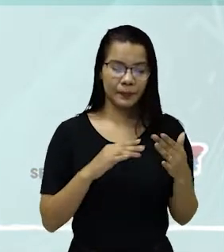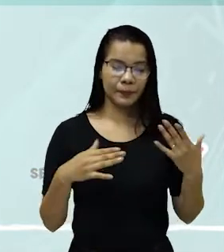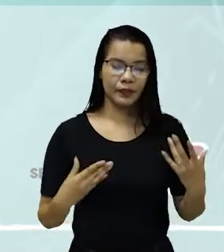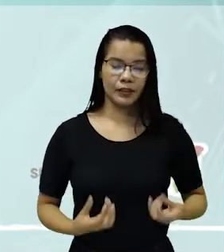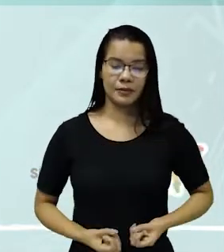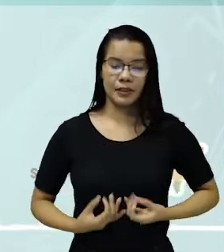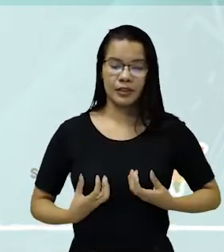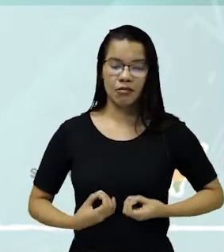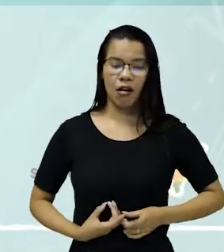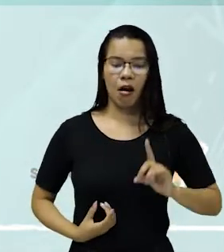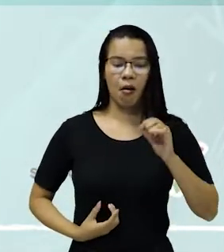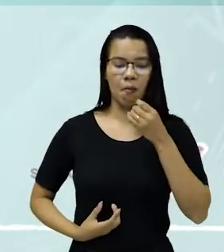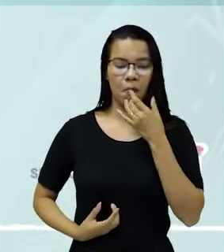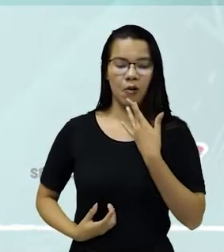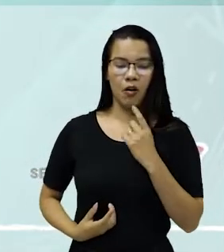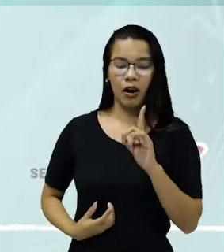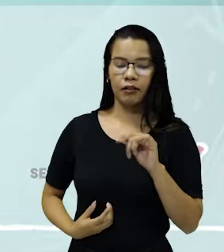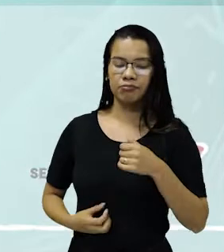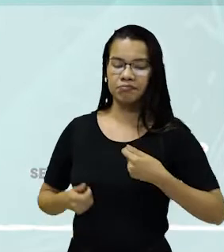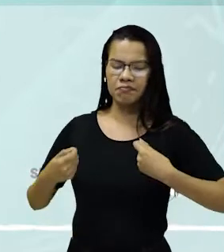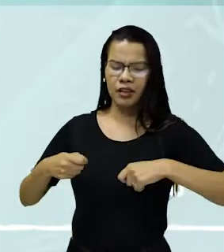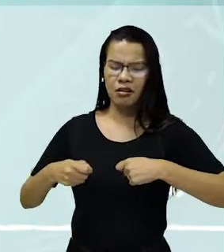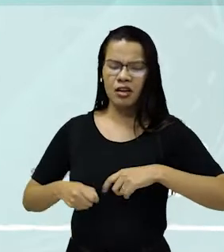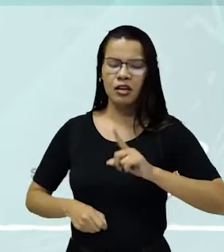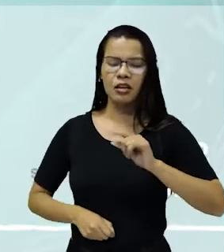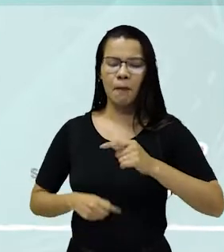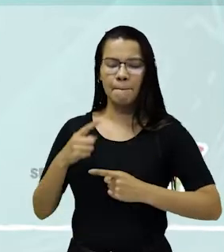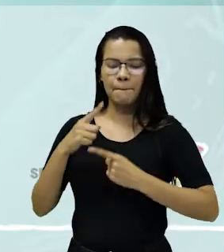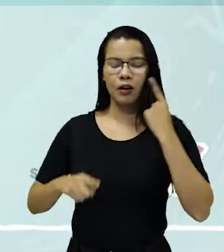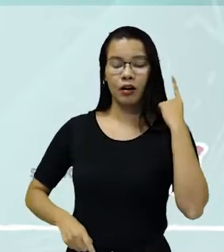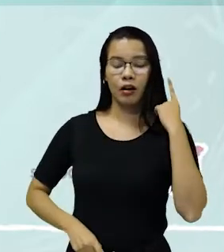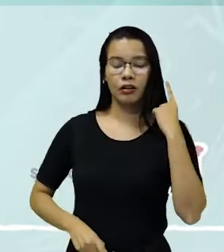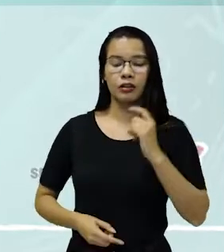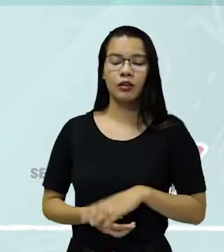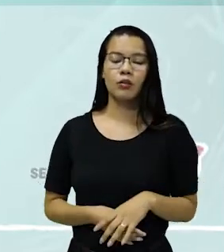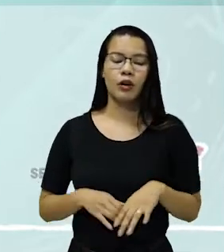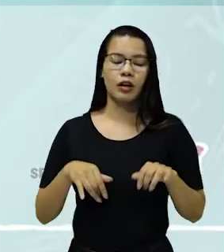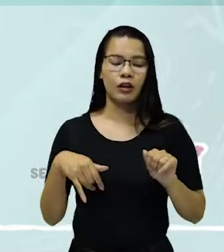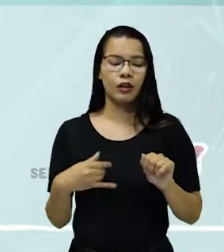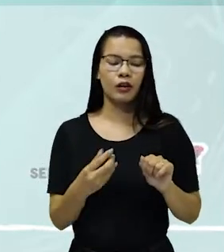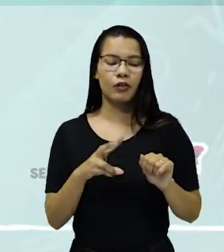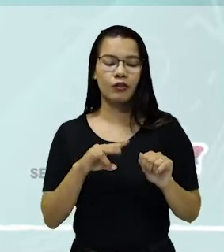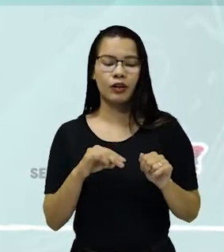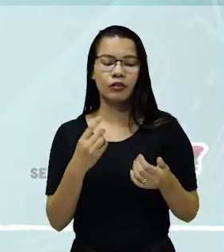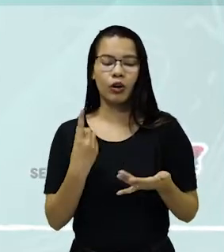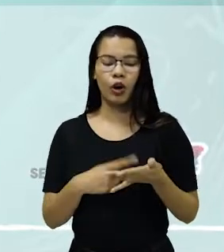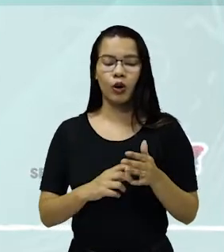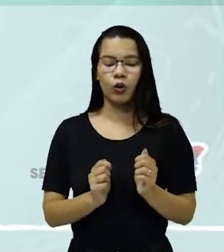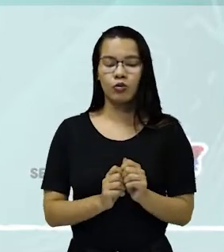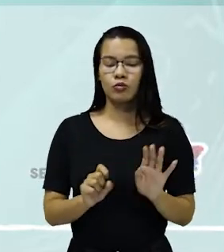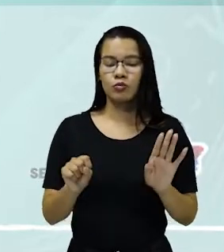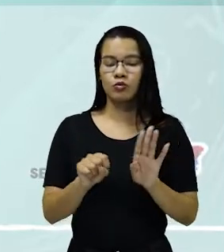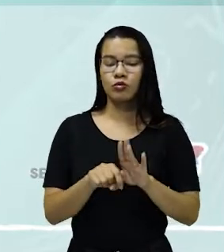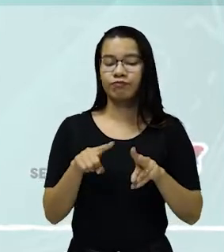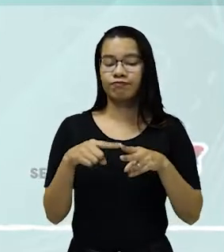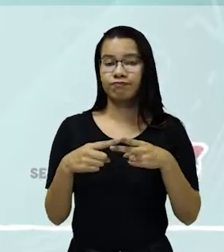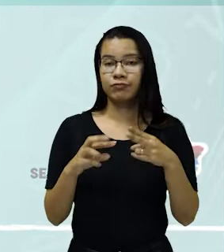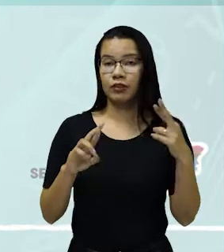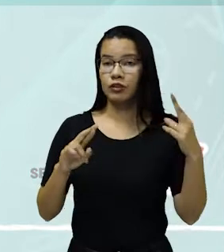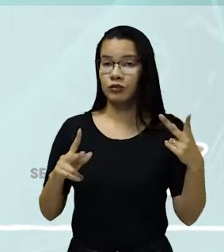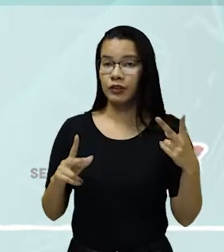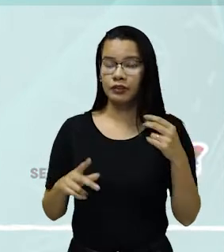bom, é necessário e é proibido, e ainda similares, o adjetivo vai concordar com o substantivo de duas maneiras